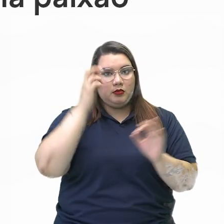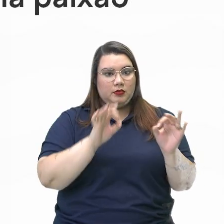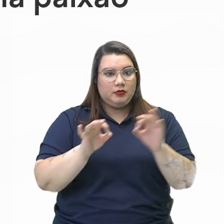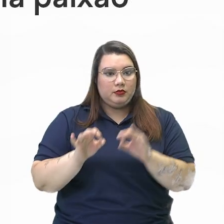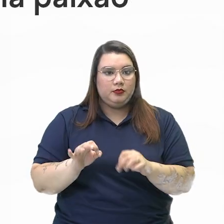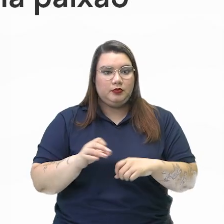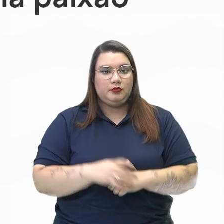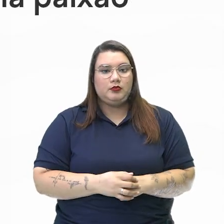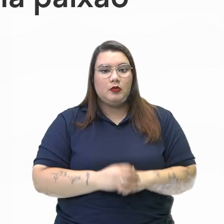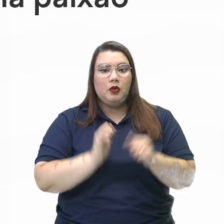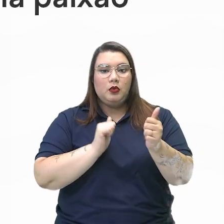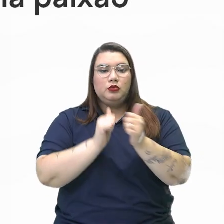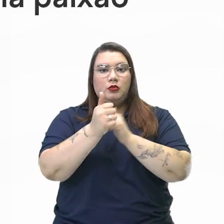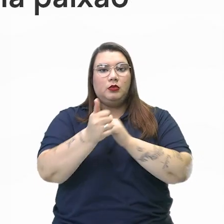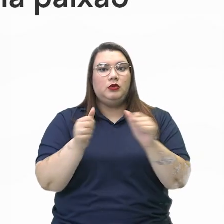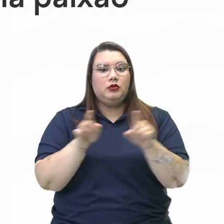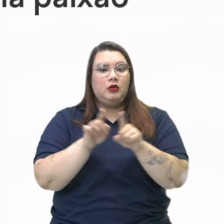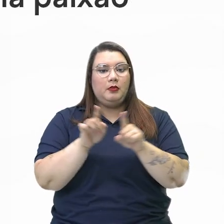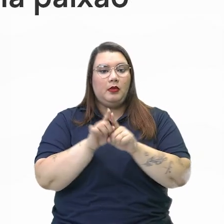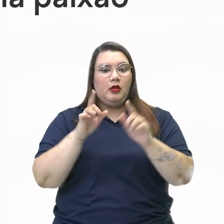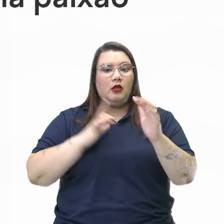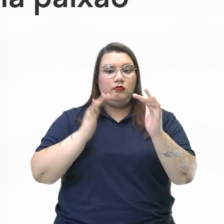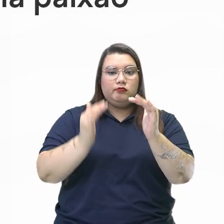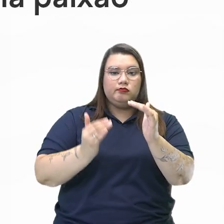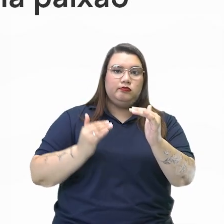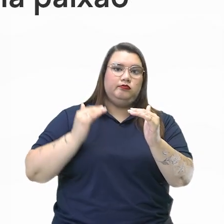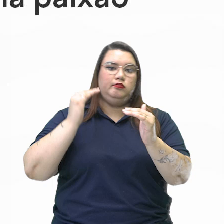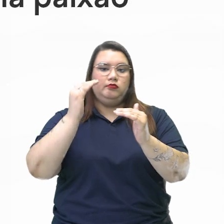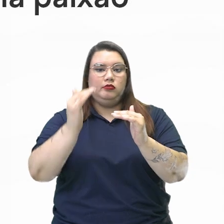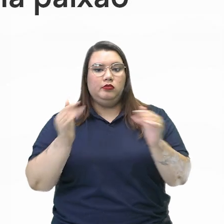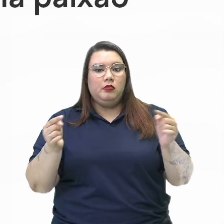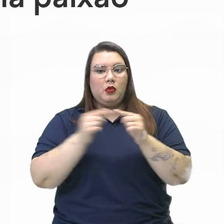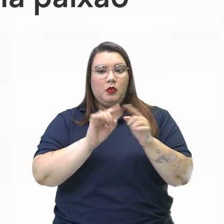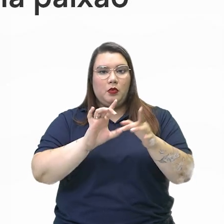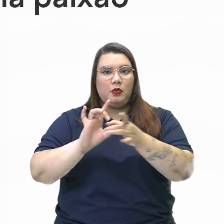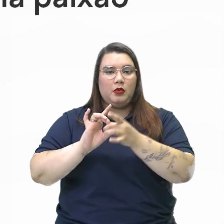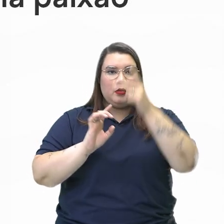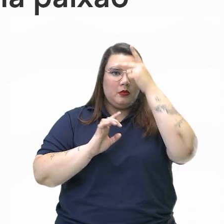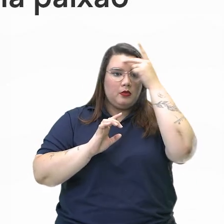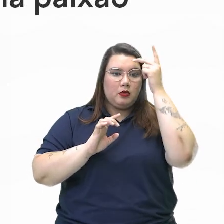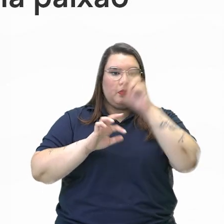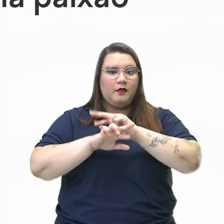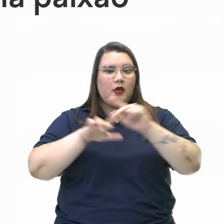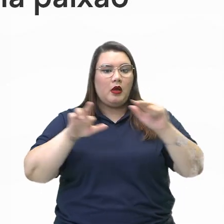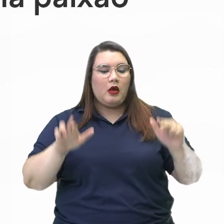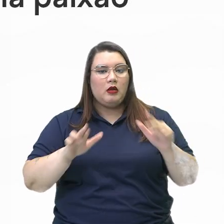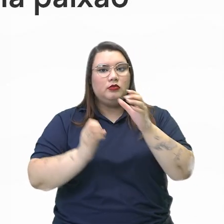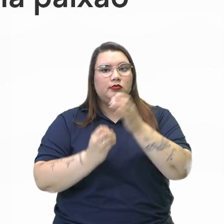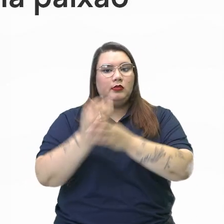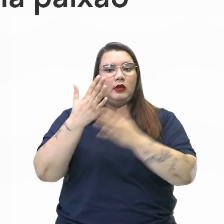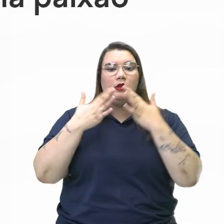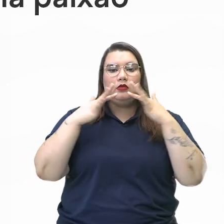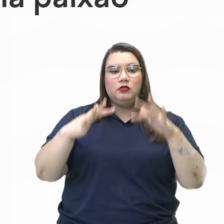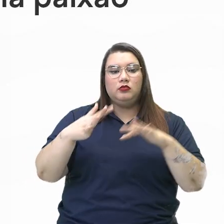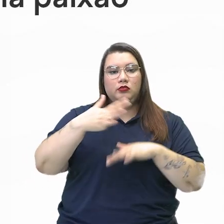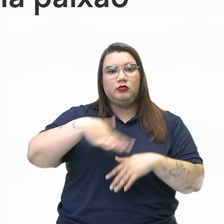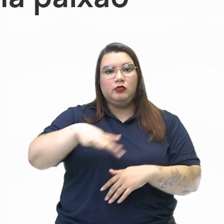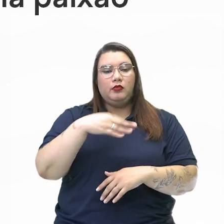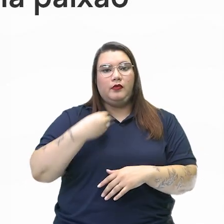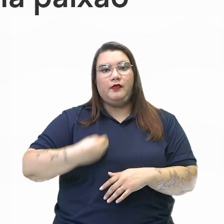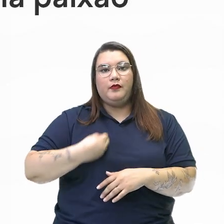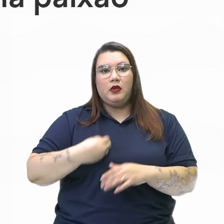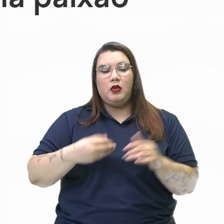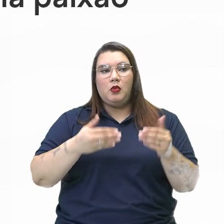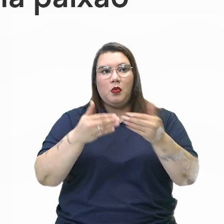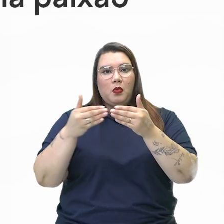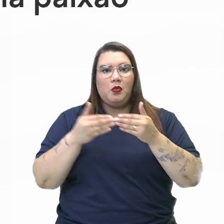esporte também ele ultrapassa fronteiras e une pessoas de diferentes origens e nacionalidades em torno de uma paixão comum.